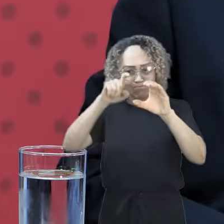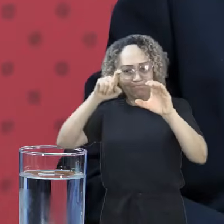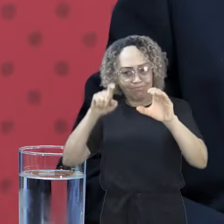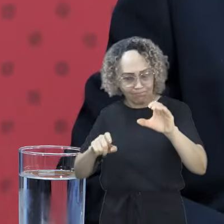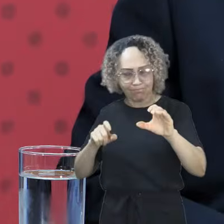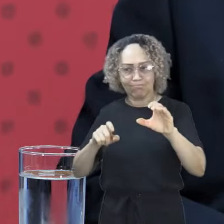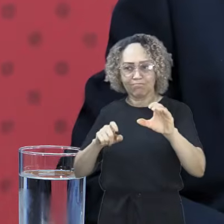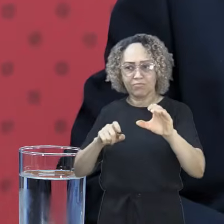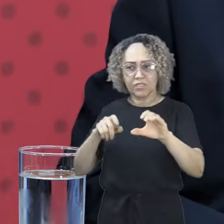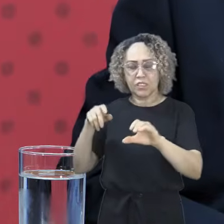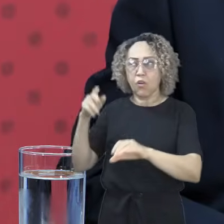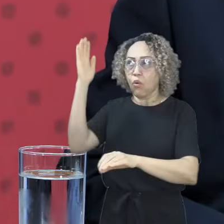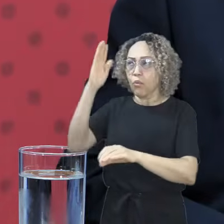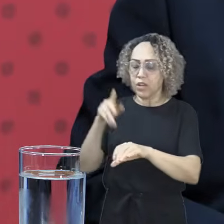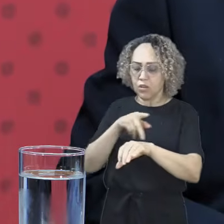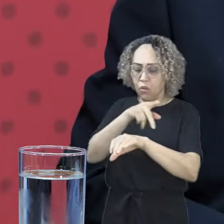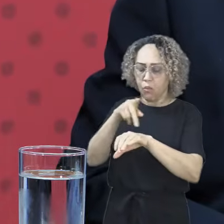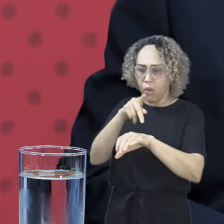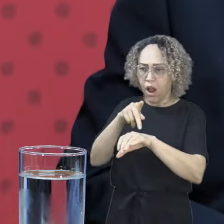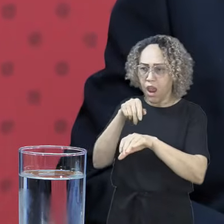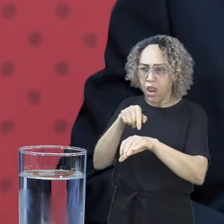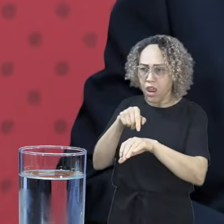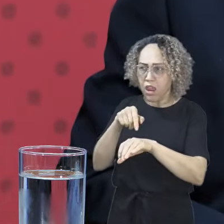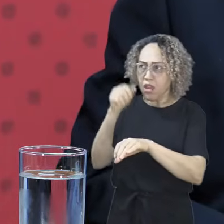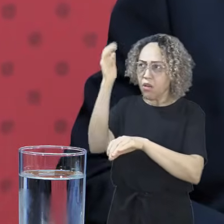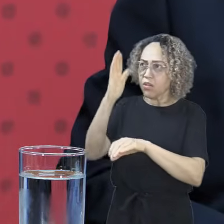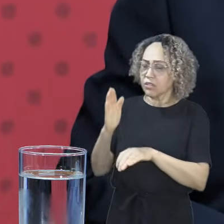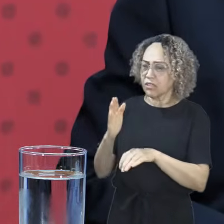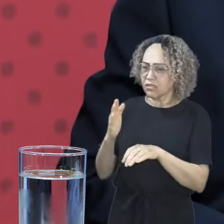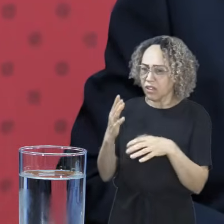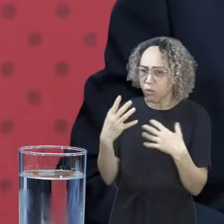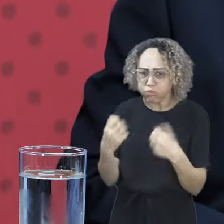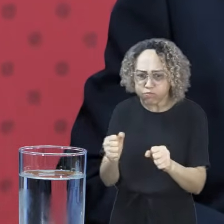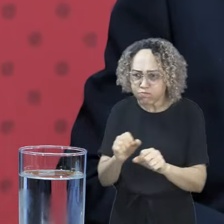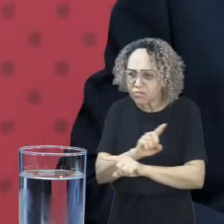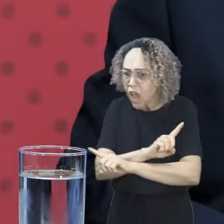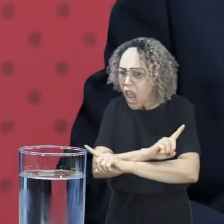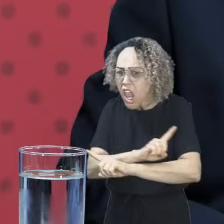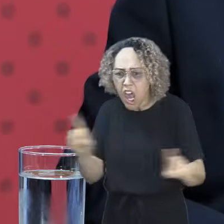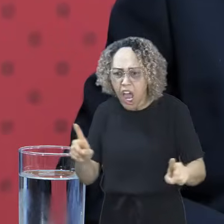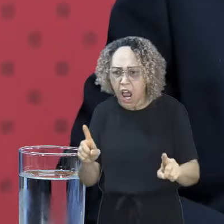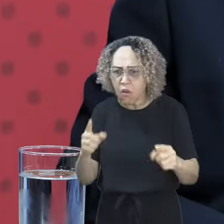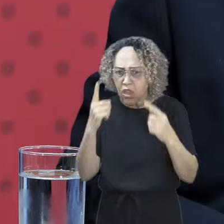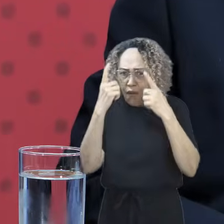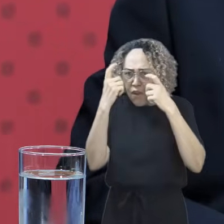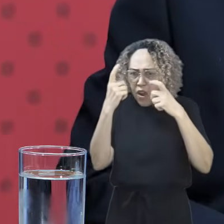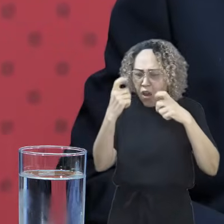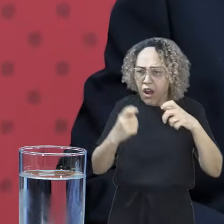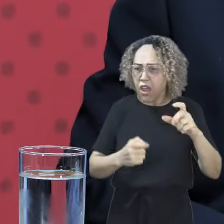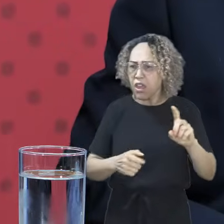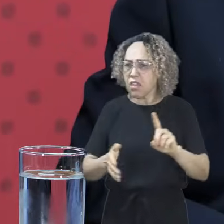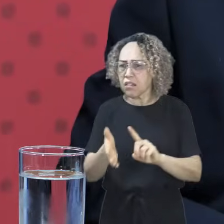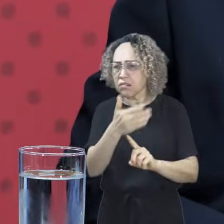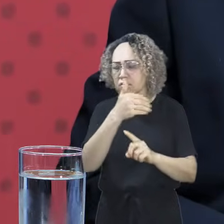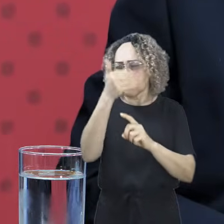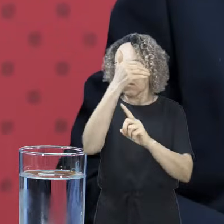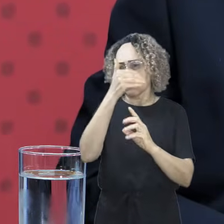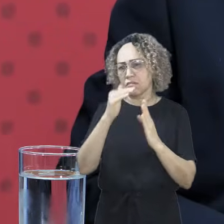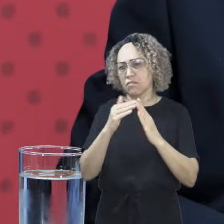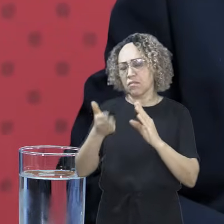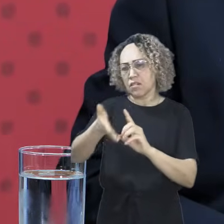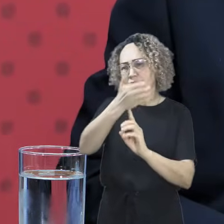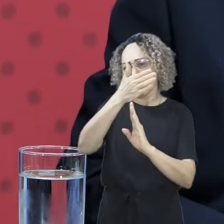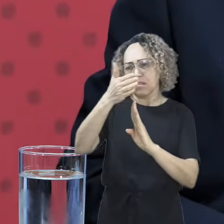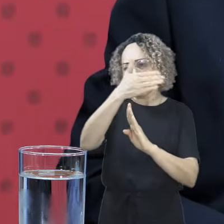gente não aceite de forma alguma, né, essa violência diplomática, e que eu quero caracterizar